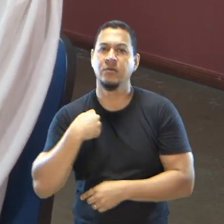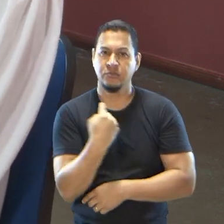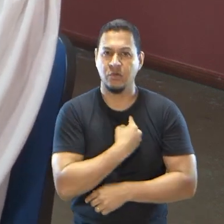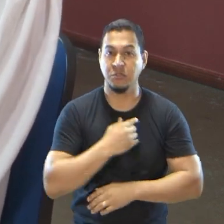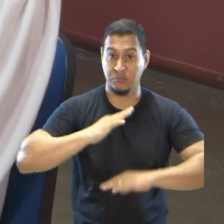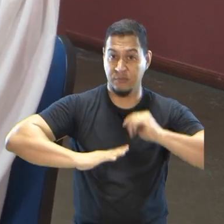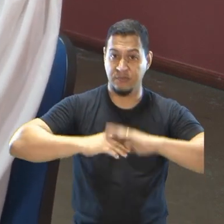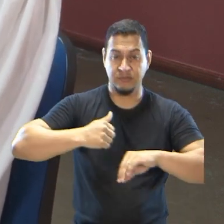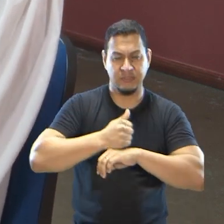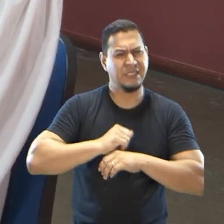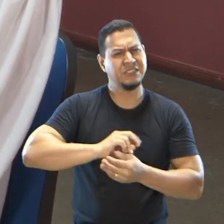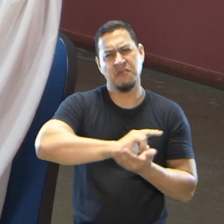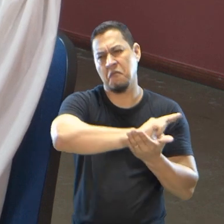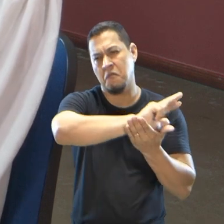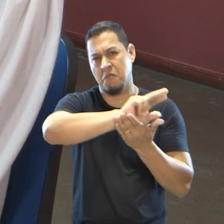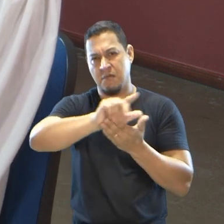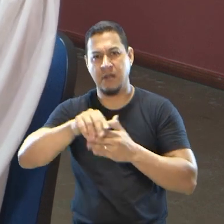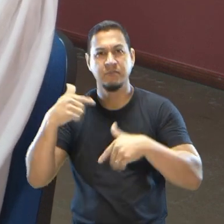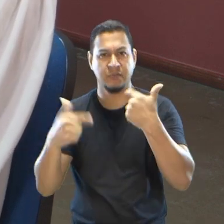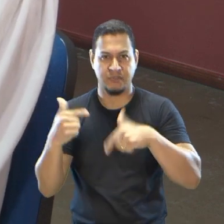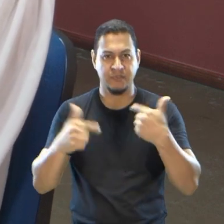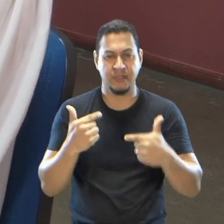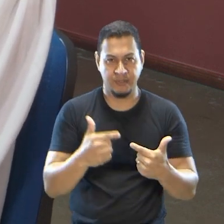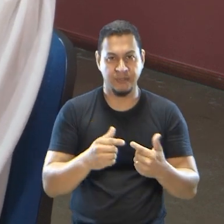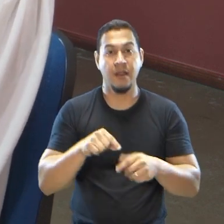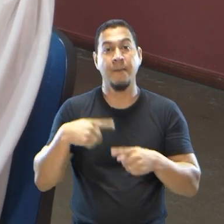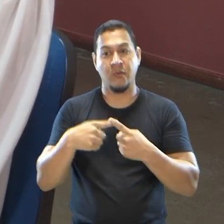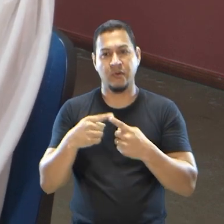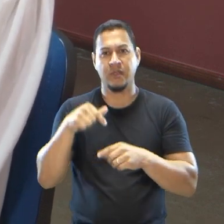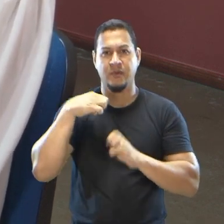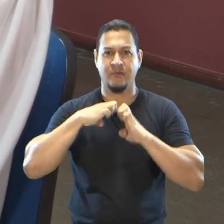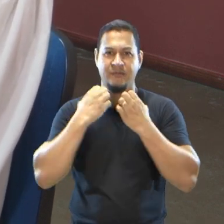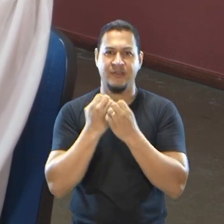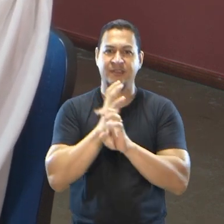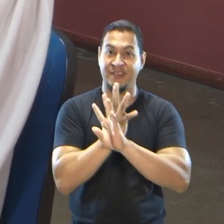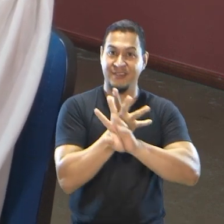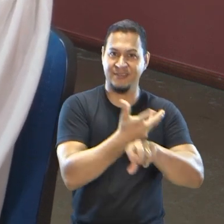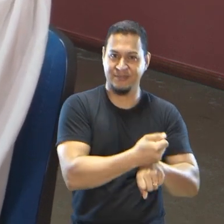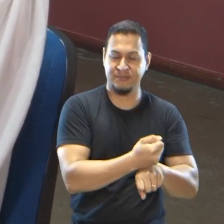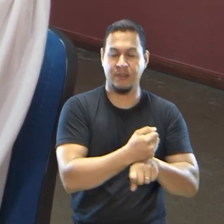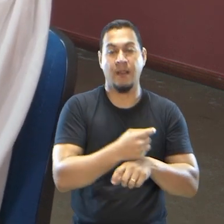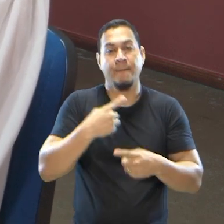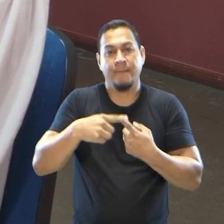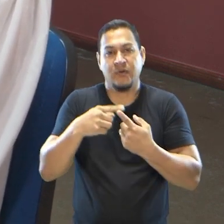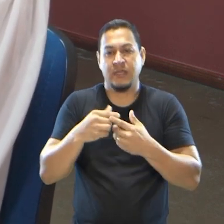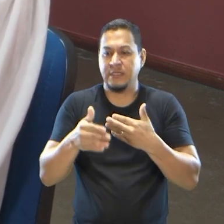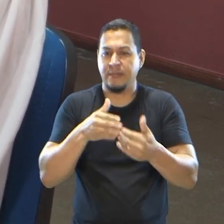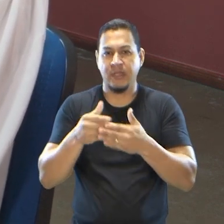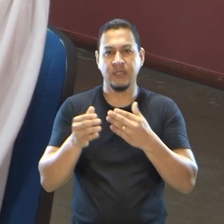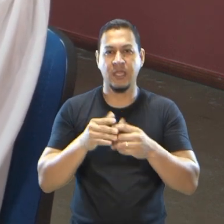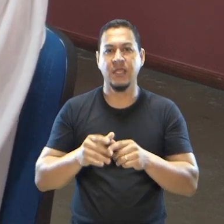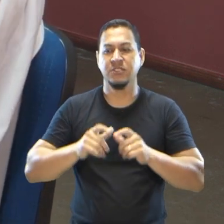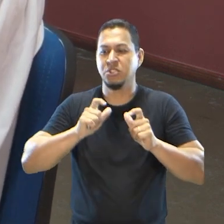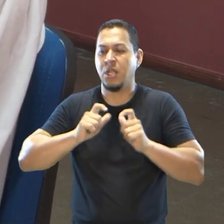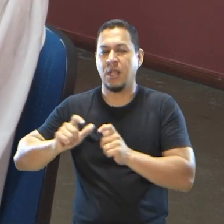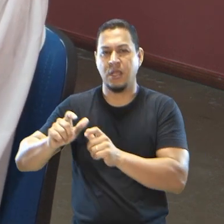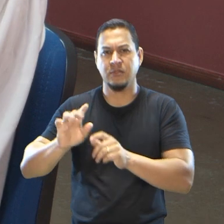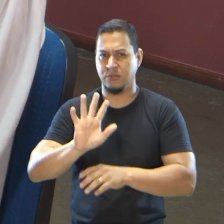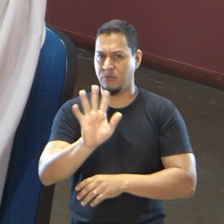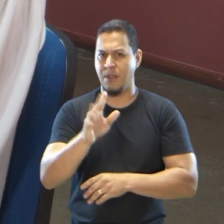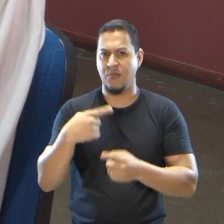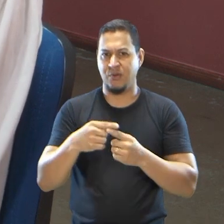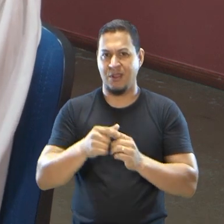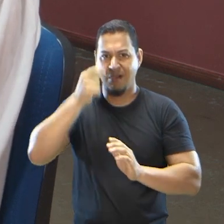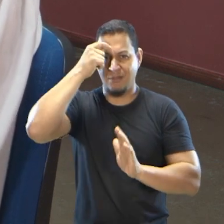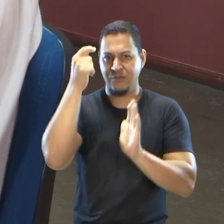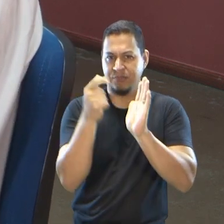nós, profissionais de todas as áreas, como lá é interdisciplinar, né, a gente está vendo muito sobre isso. Que, independente da área, hoje em dia, não é